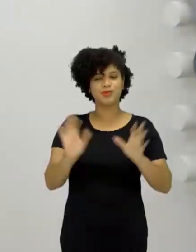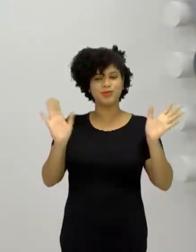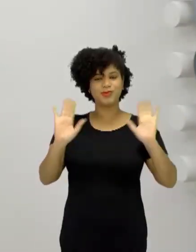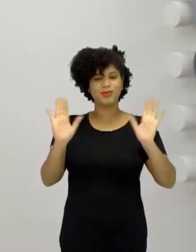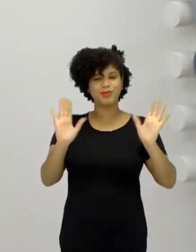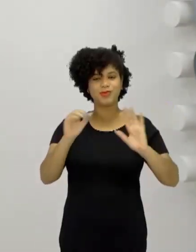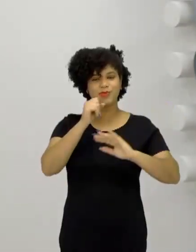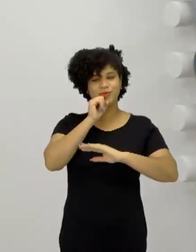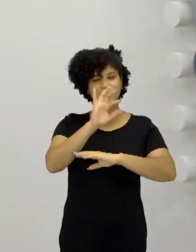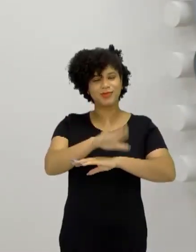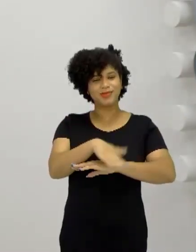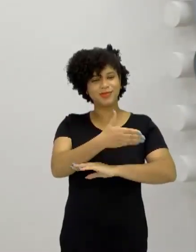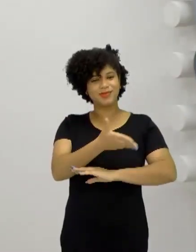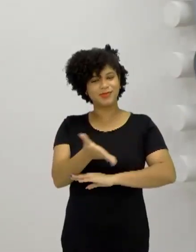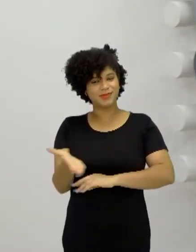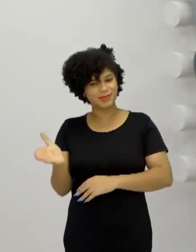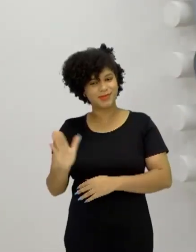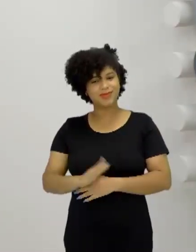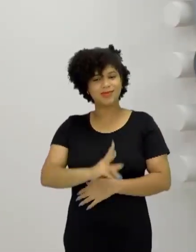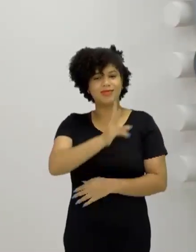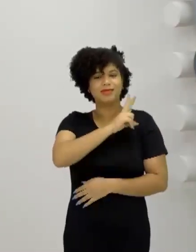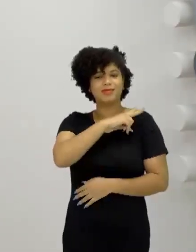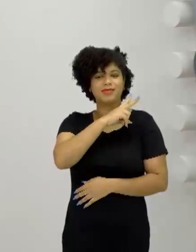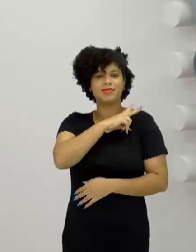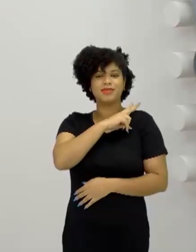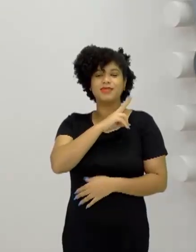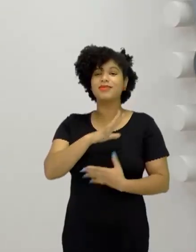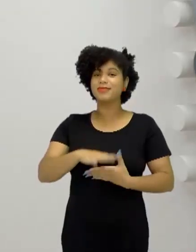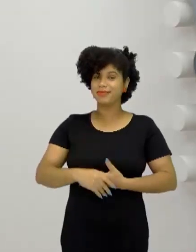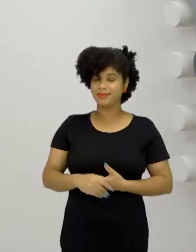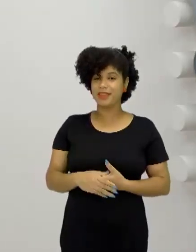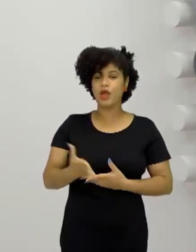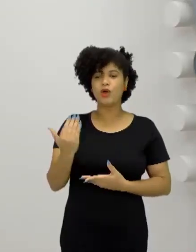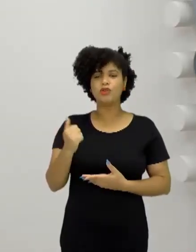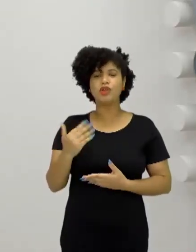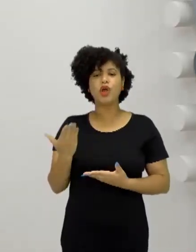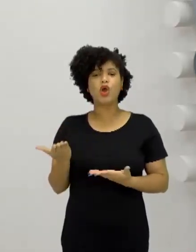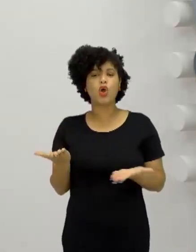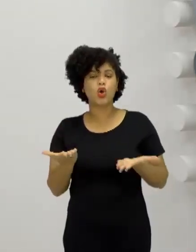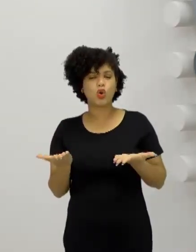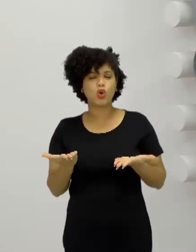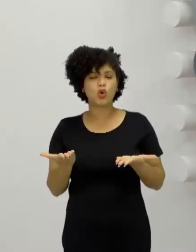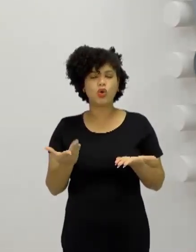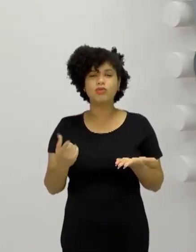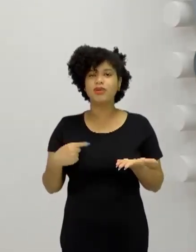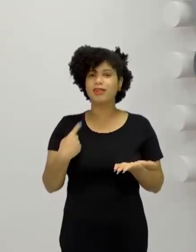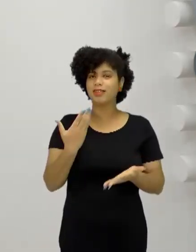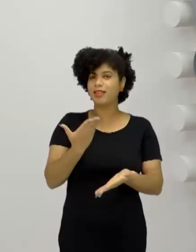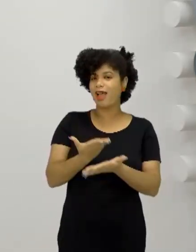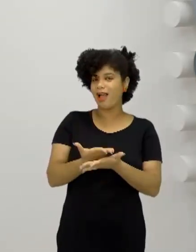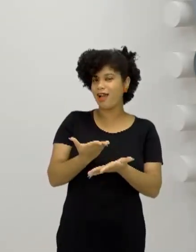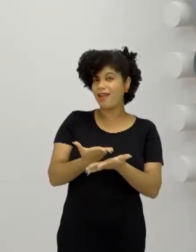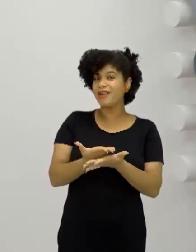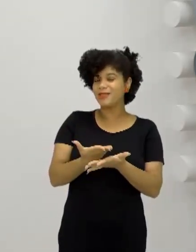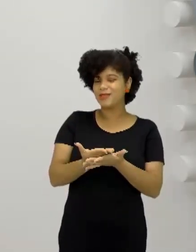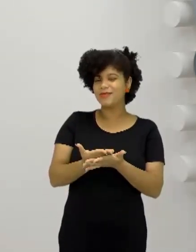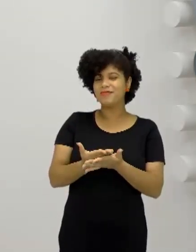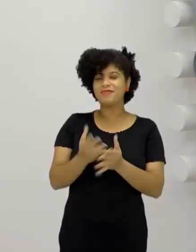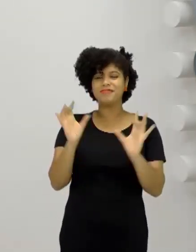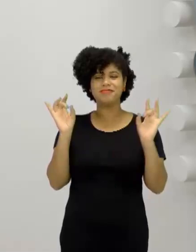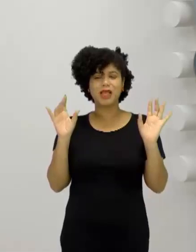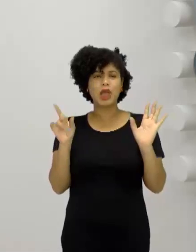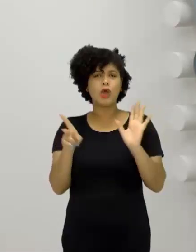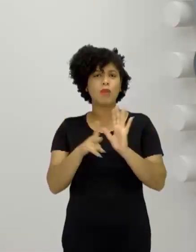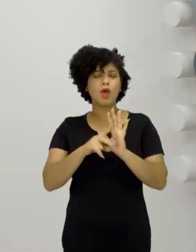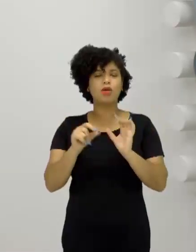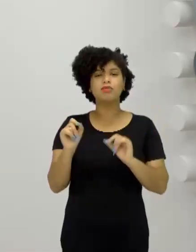Boa tarde, galera do segundo ano médio. A gente vai fazer aqui mais um encontro de história e